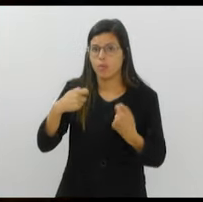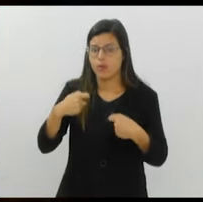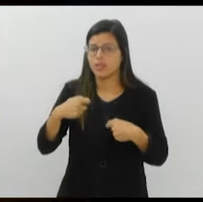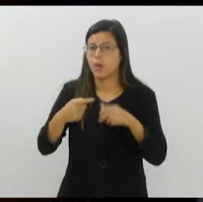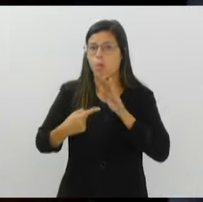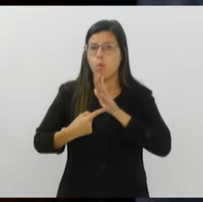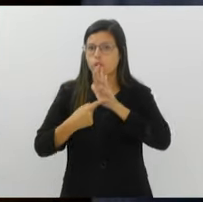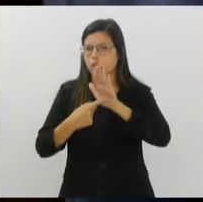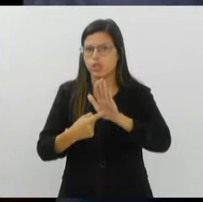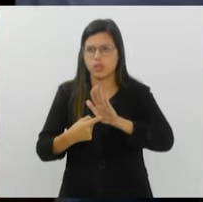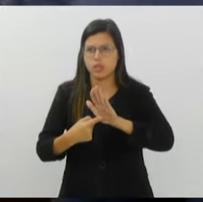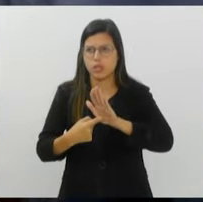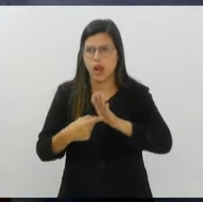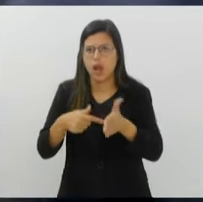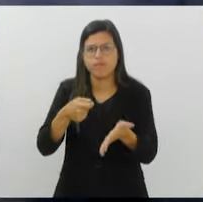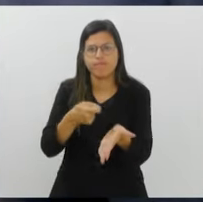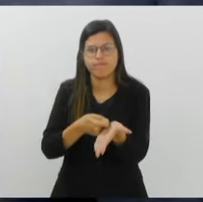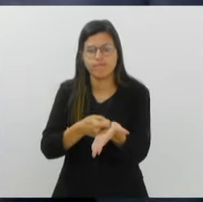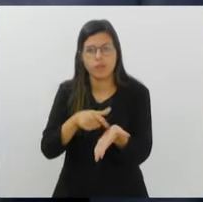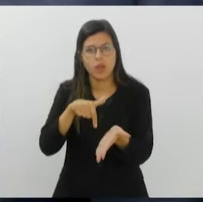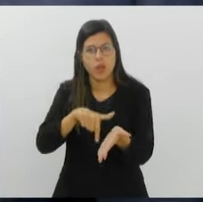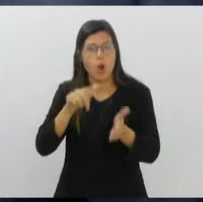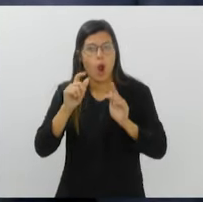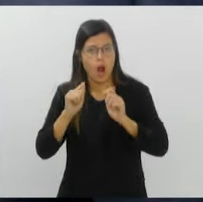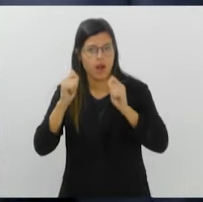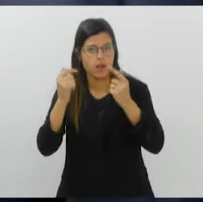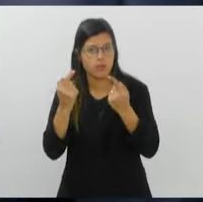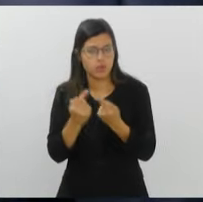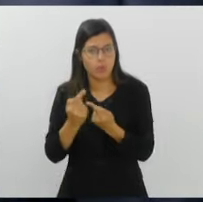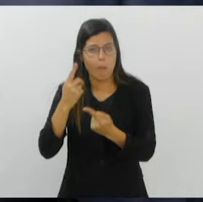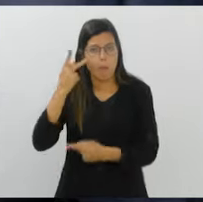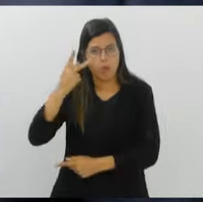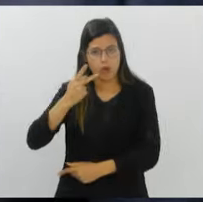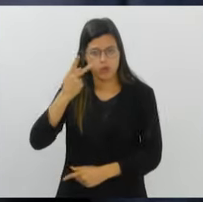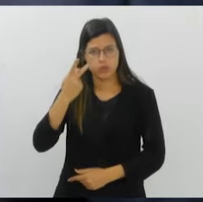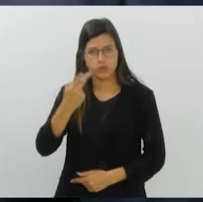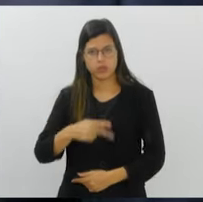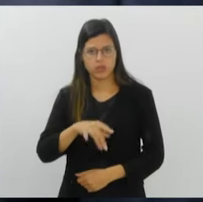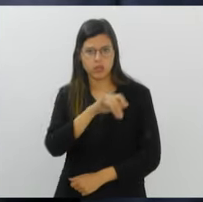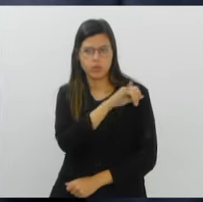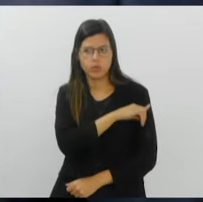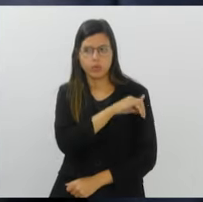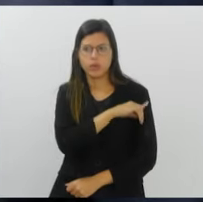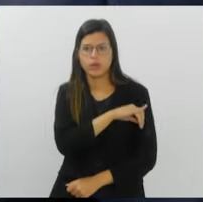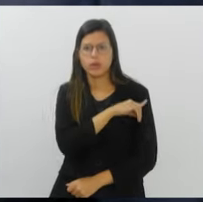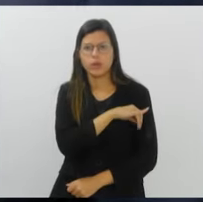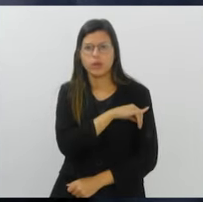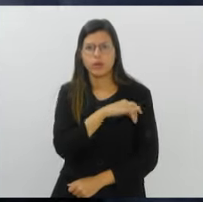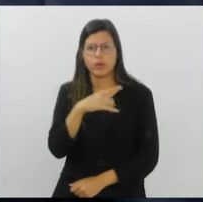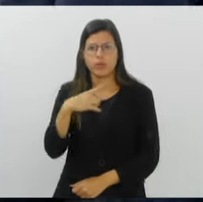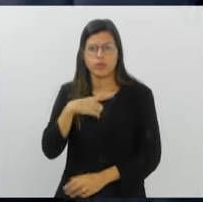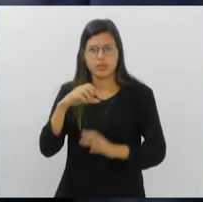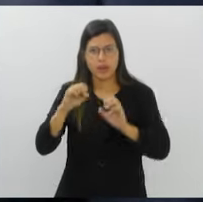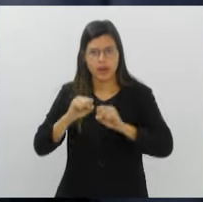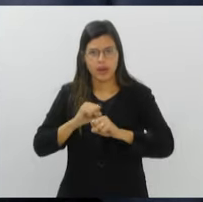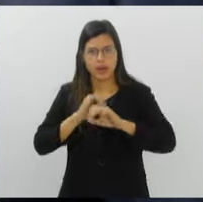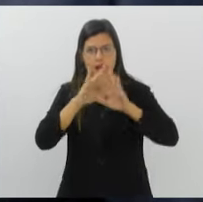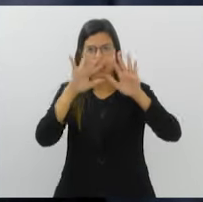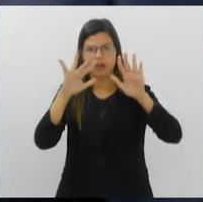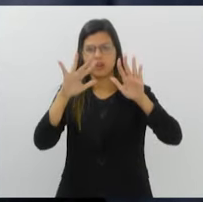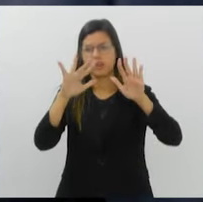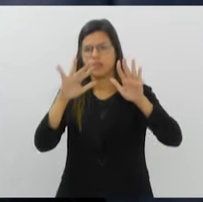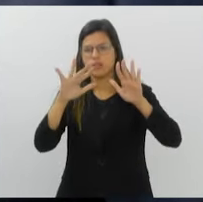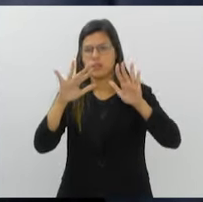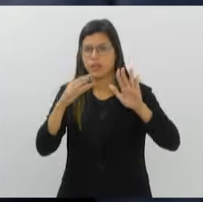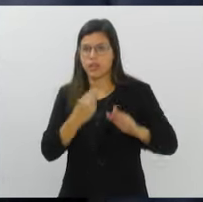reafirmar que o parlamento do estado do Rio de Janeiro é um parlamento que tem a clareza que